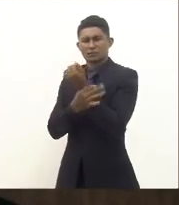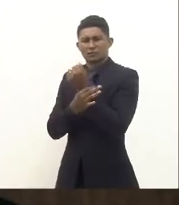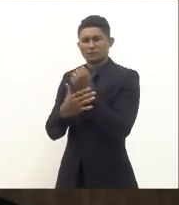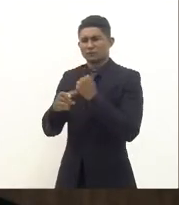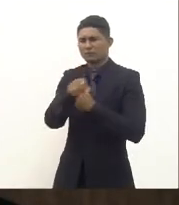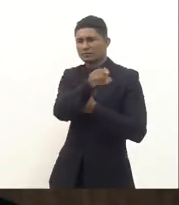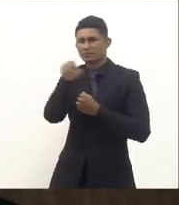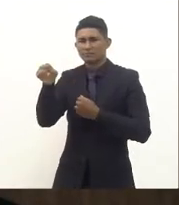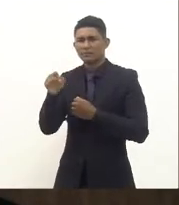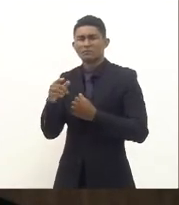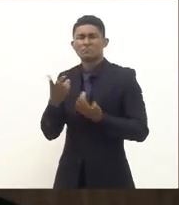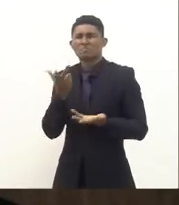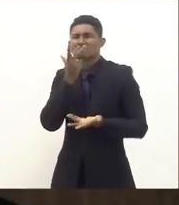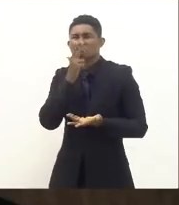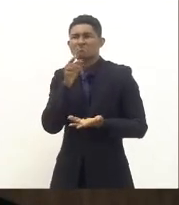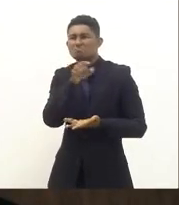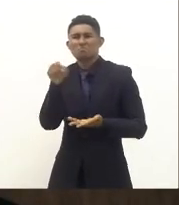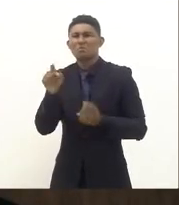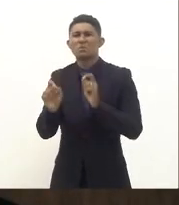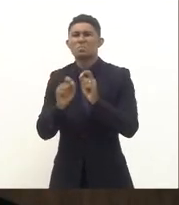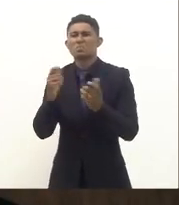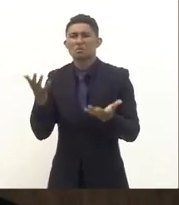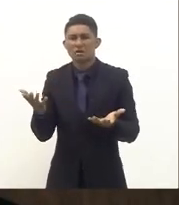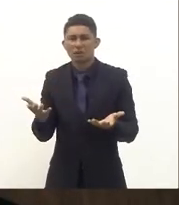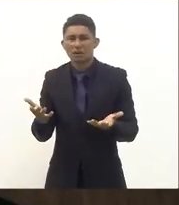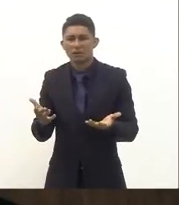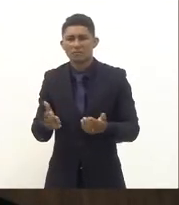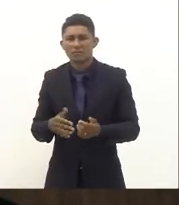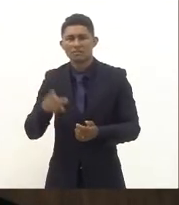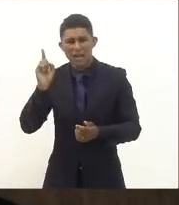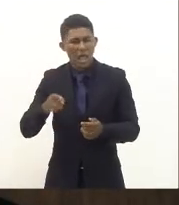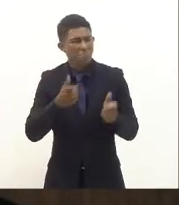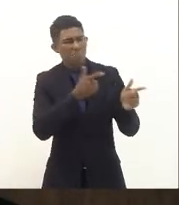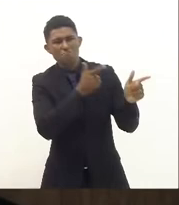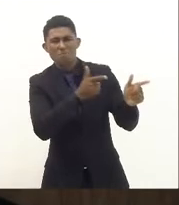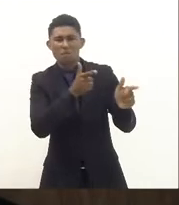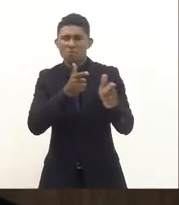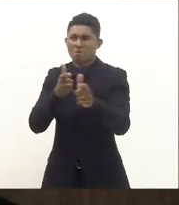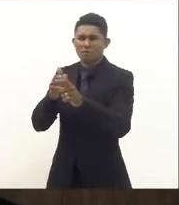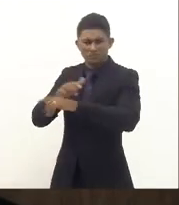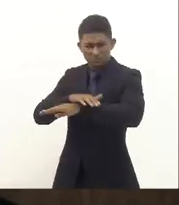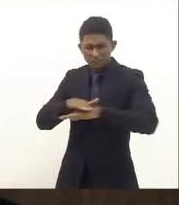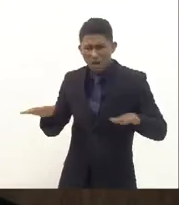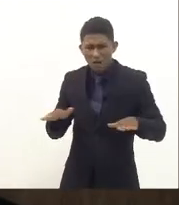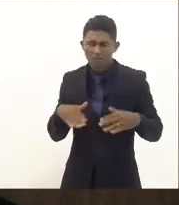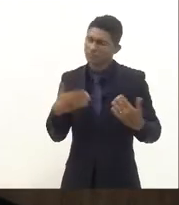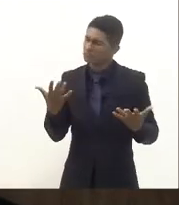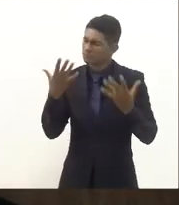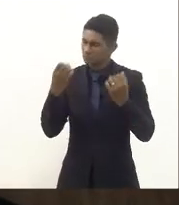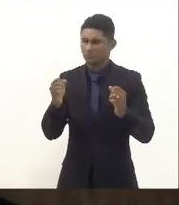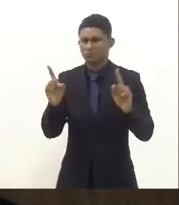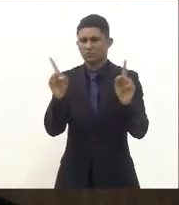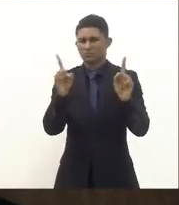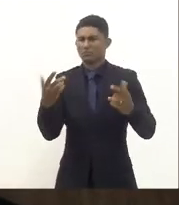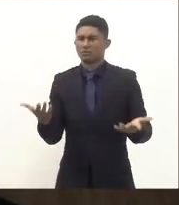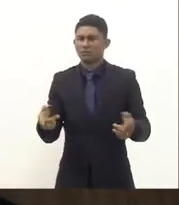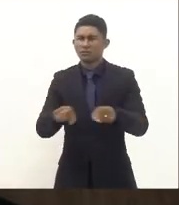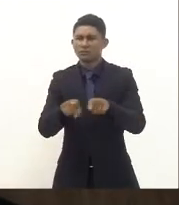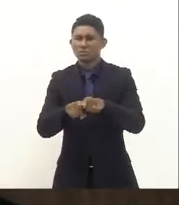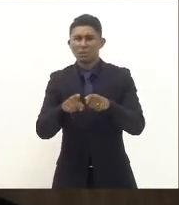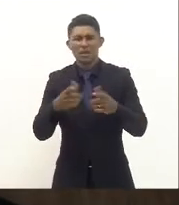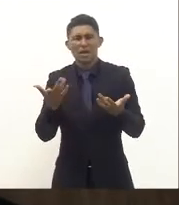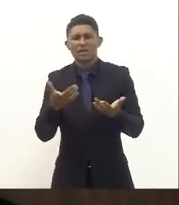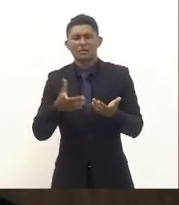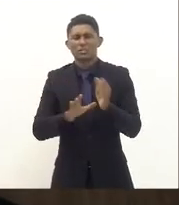com características com características de extermínio e não podemos aceitar a naturalização dessa né